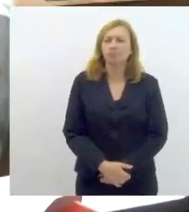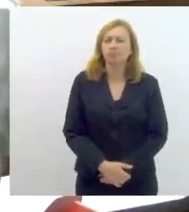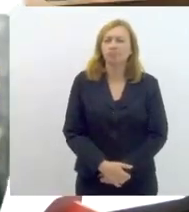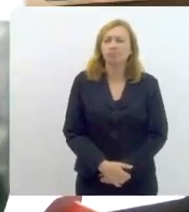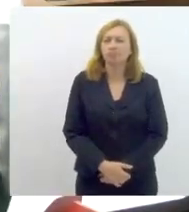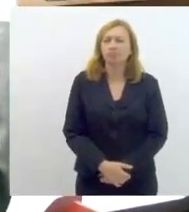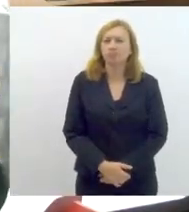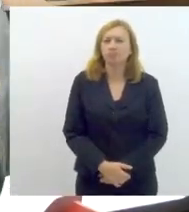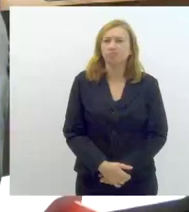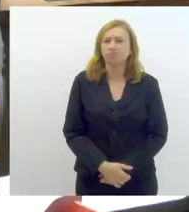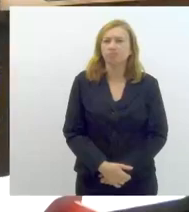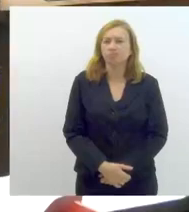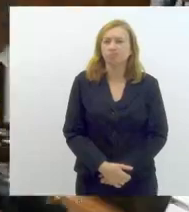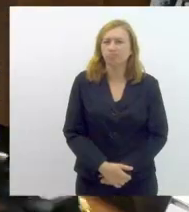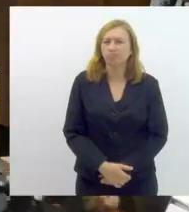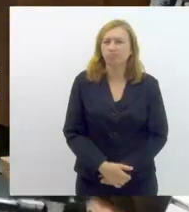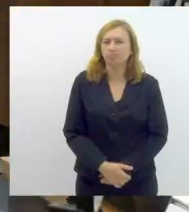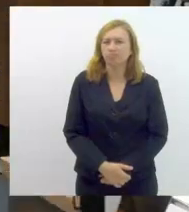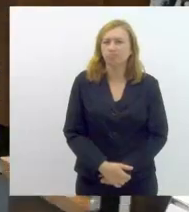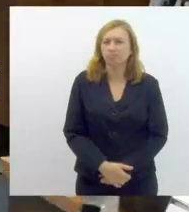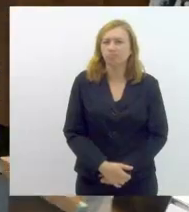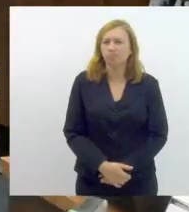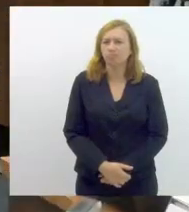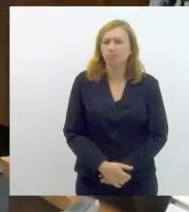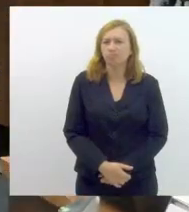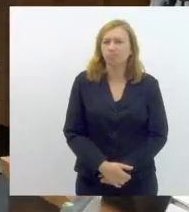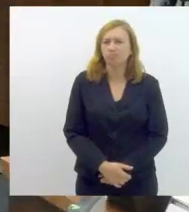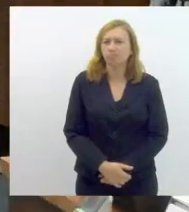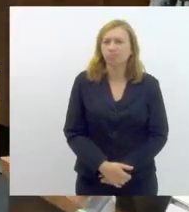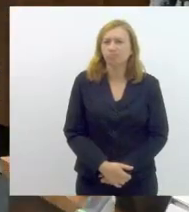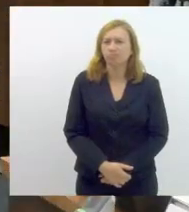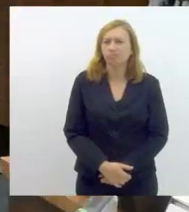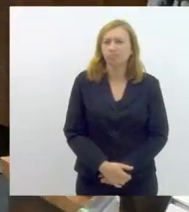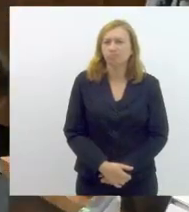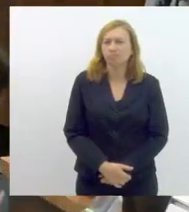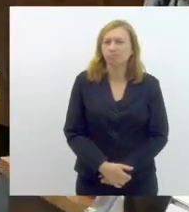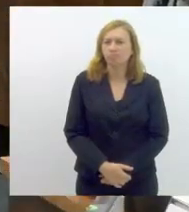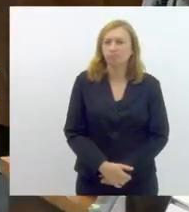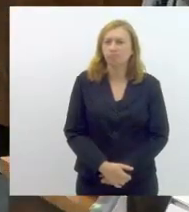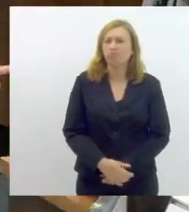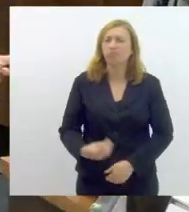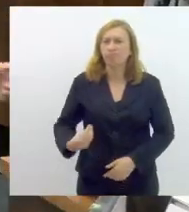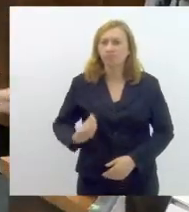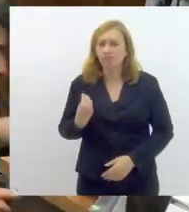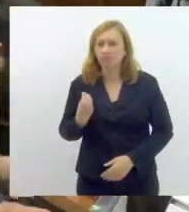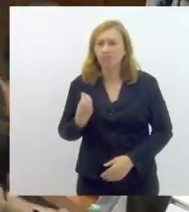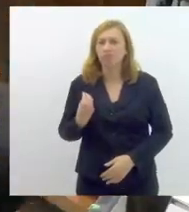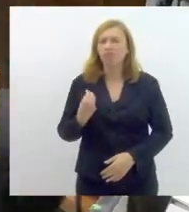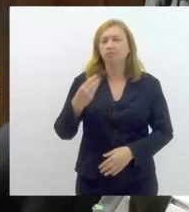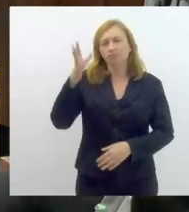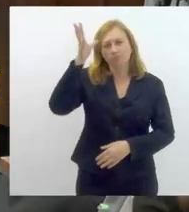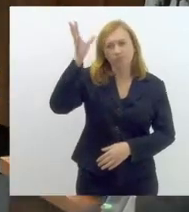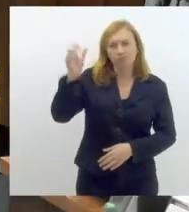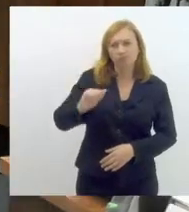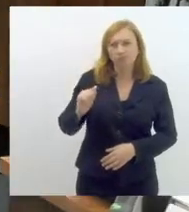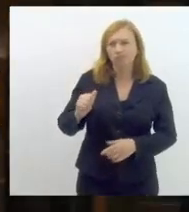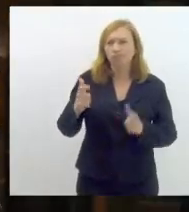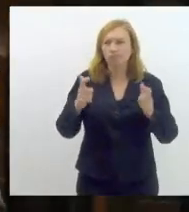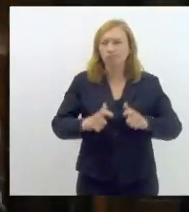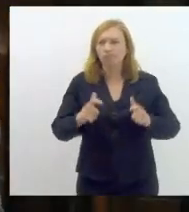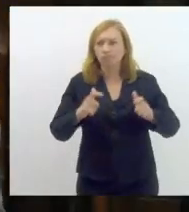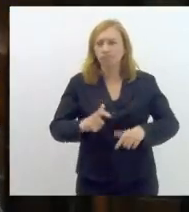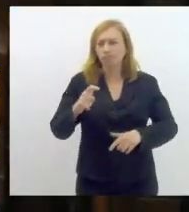Vamos. Trajetória do Africano em Território Brasileiro. Este é um livro que com